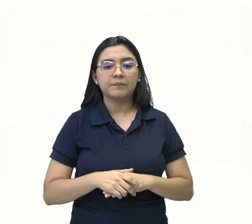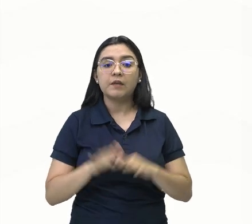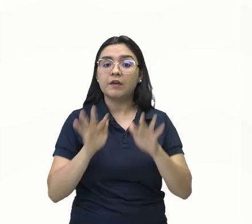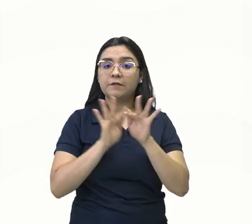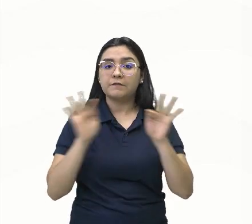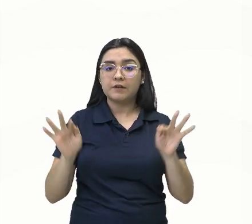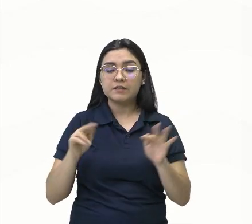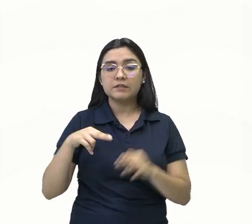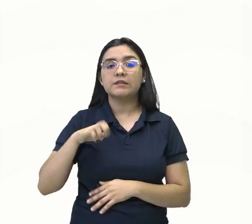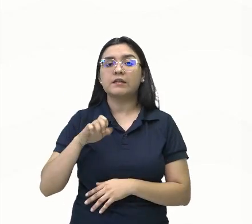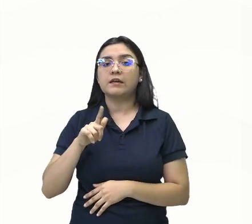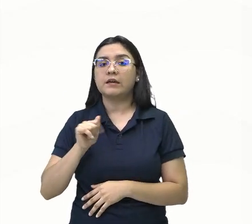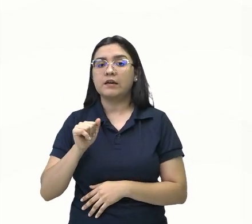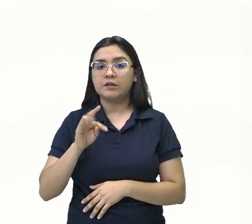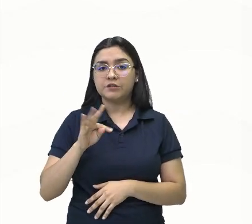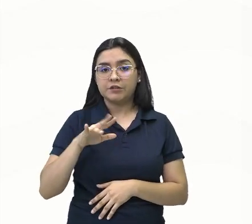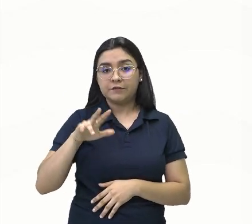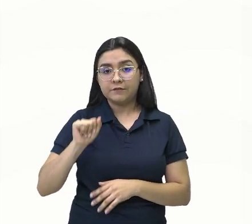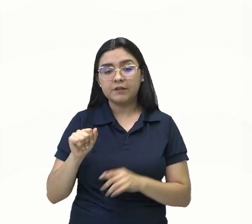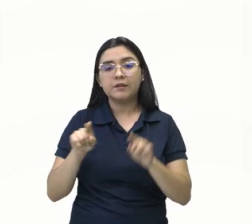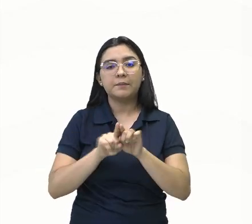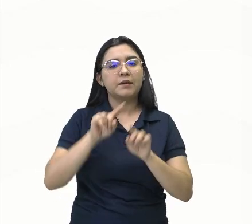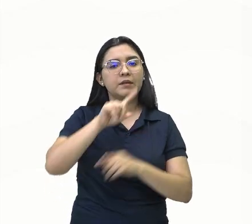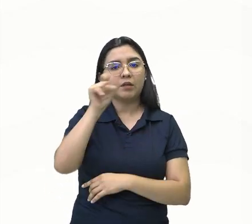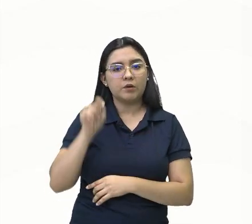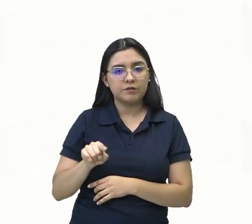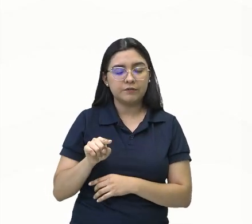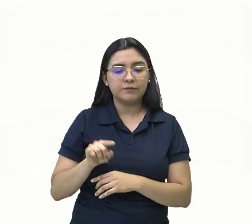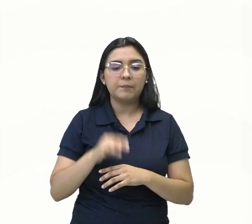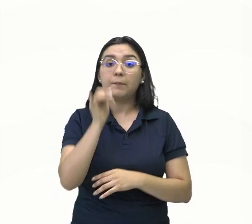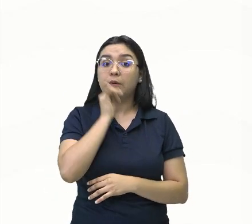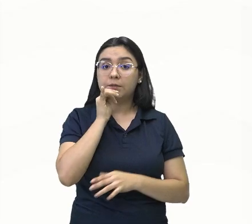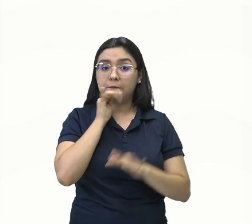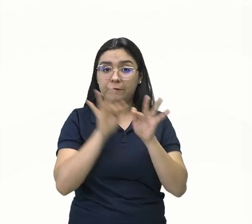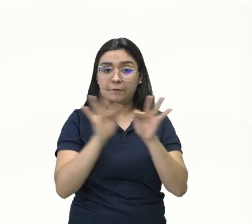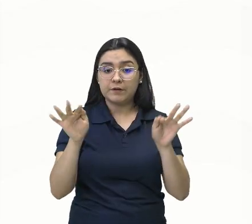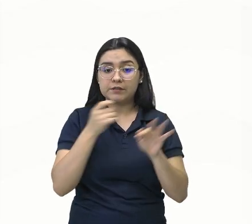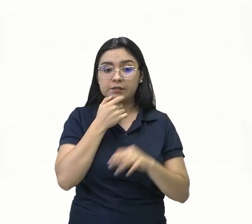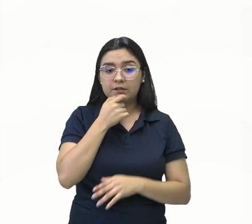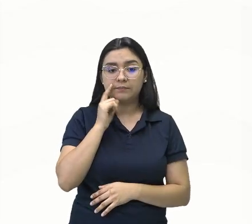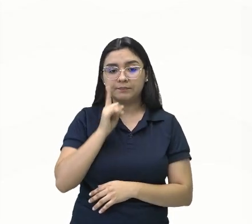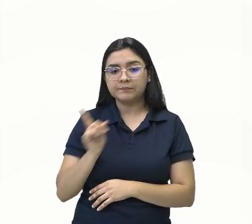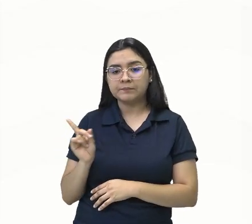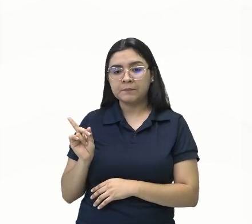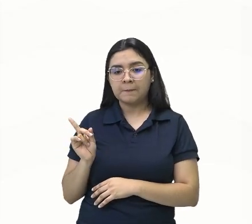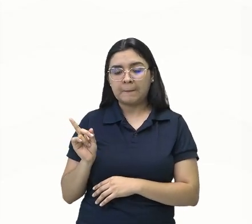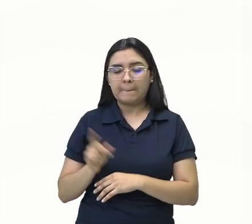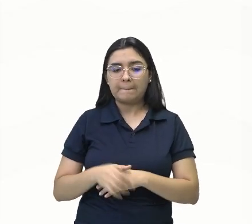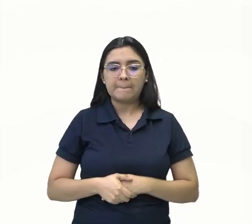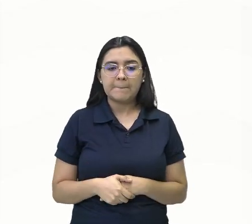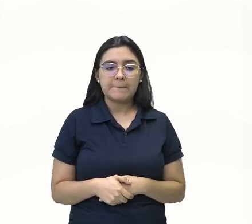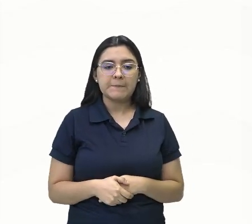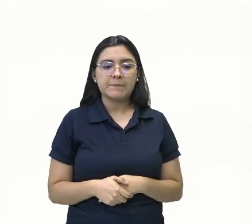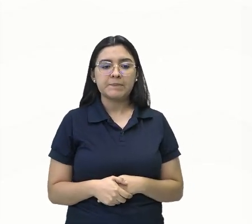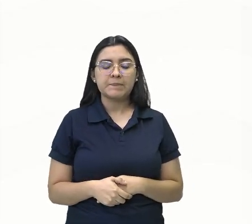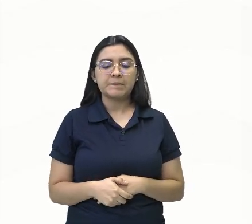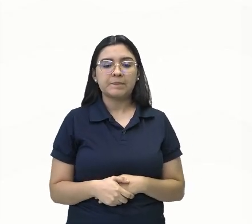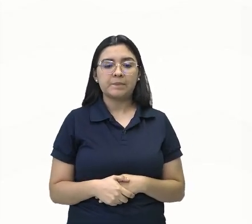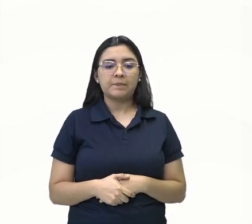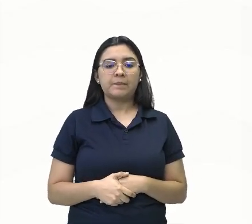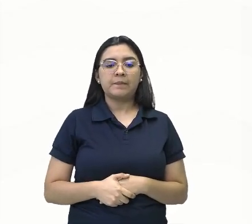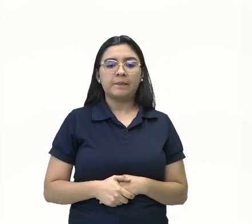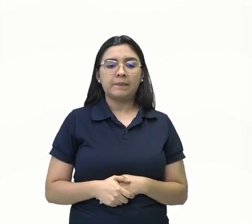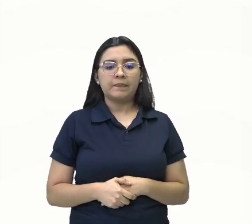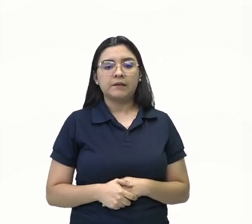frases negativas interrogativas. Exemplo, anybody can do it. Ninguém